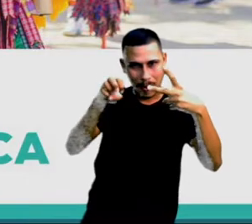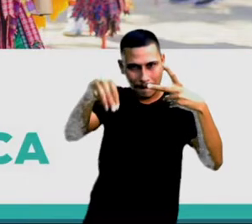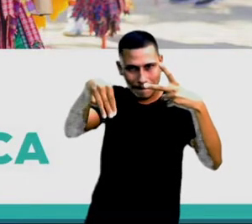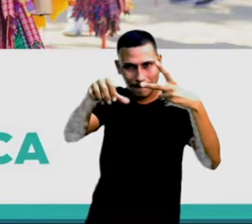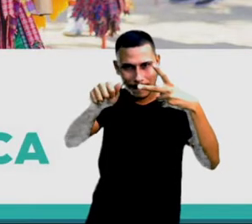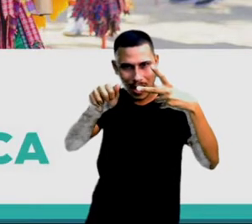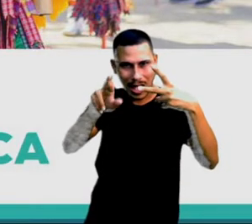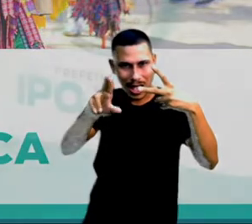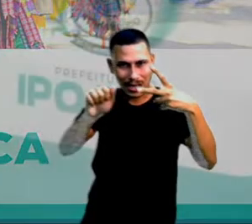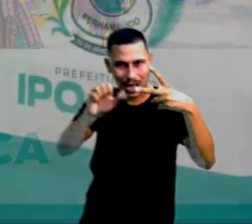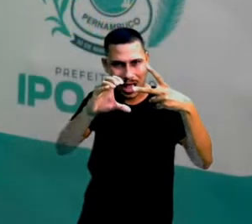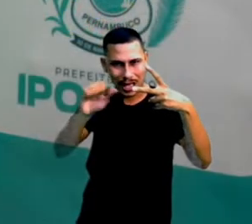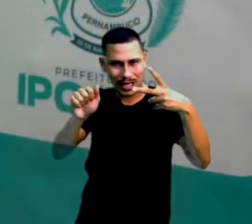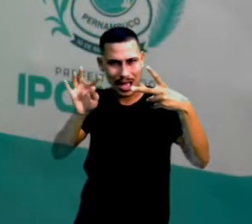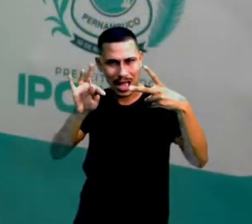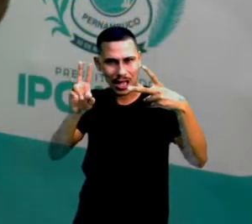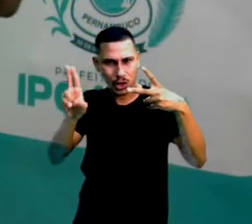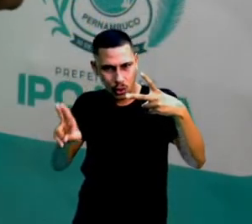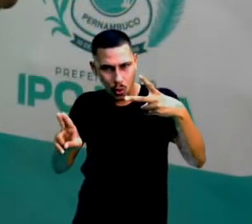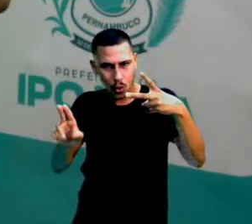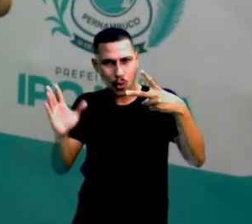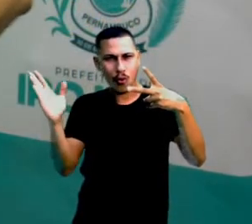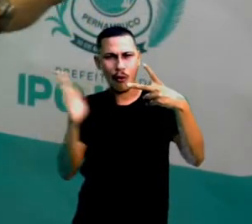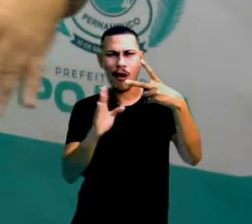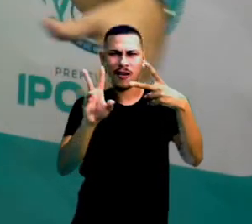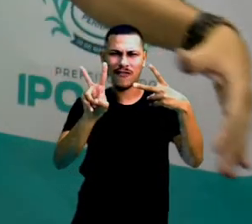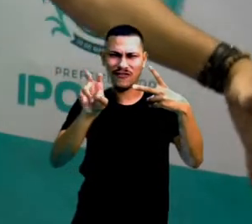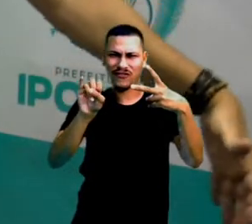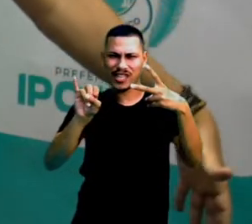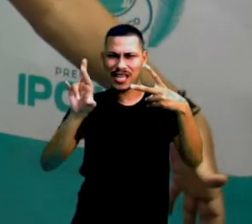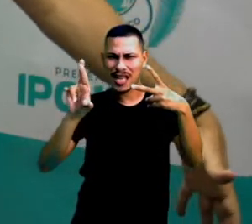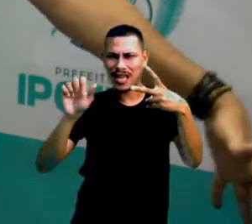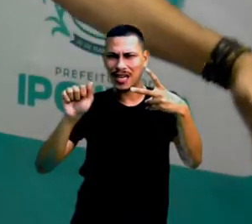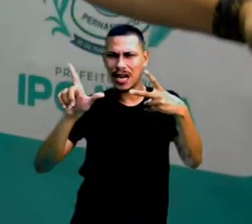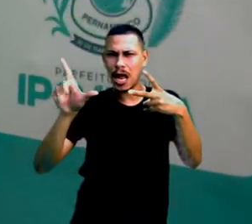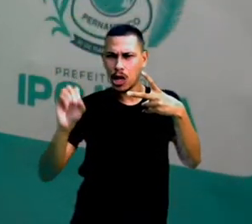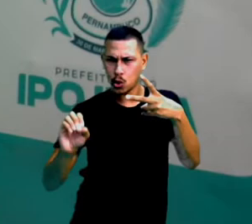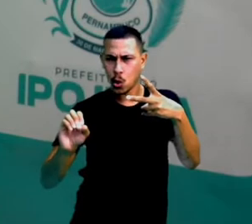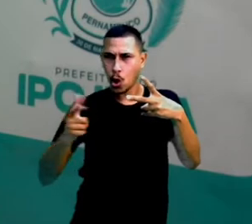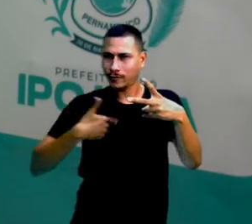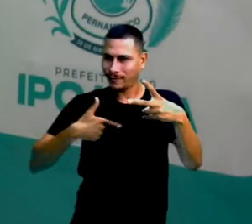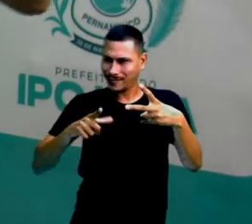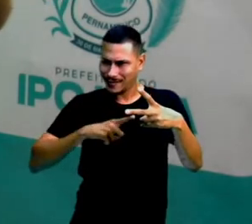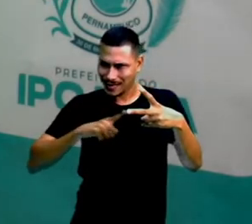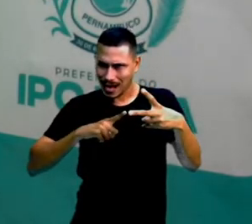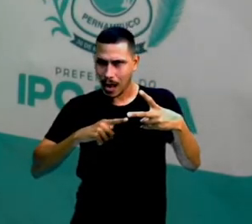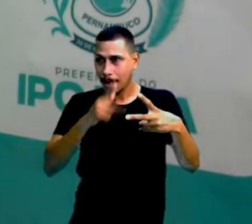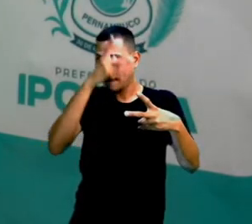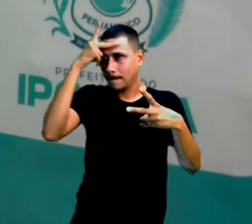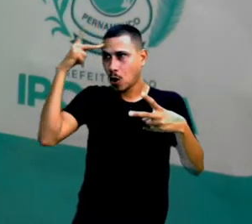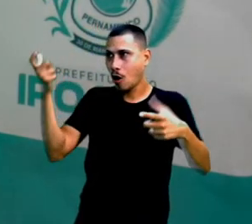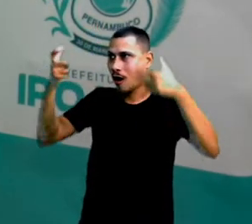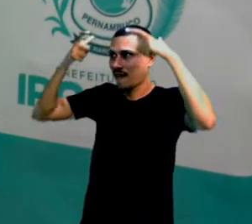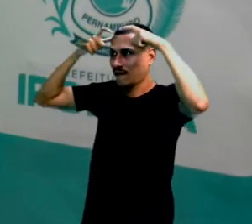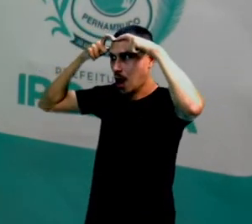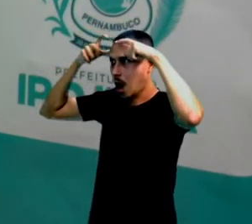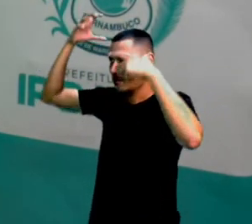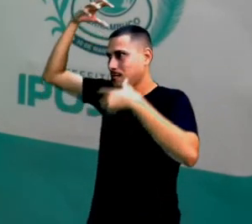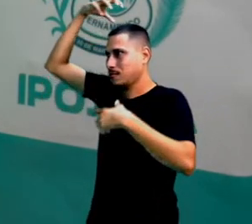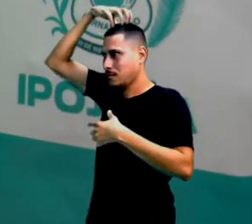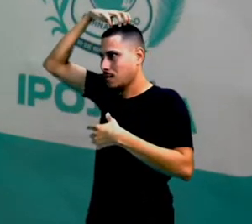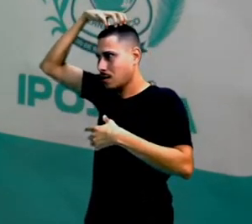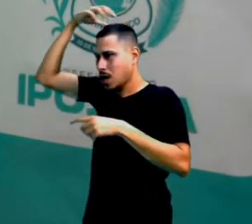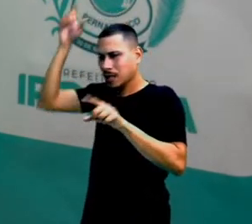tem a corte, né? Que tem o rei, a rainha, tem a corte ali acompanhando o cortejo, e o toque é